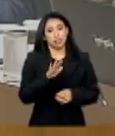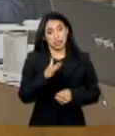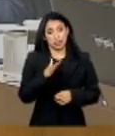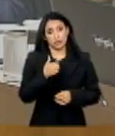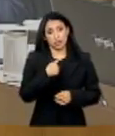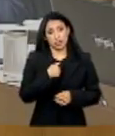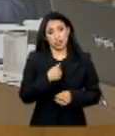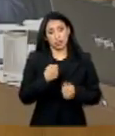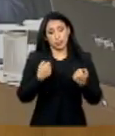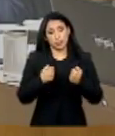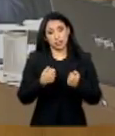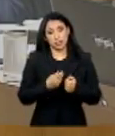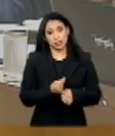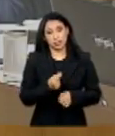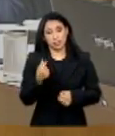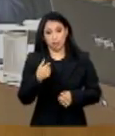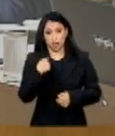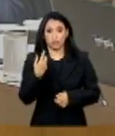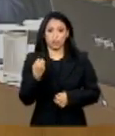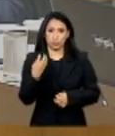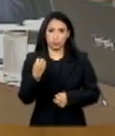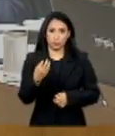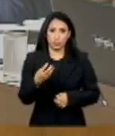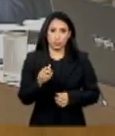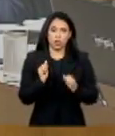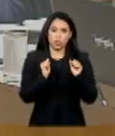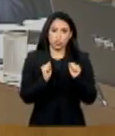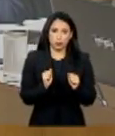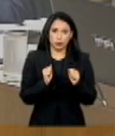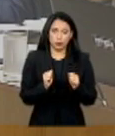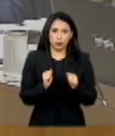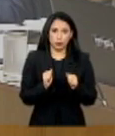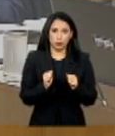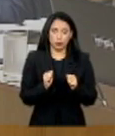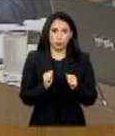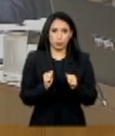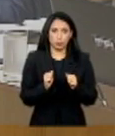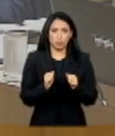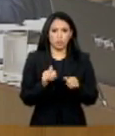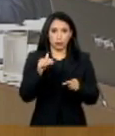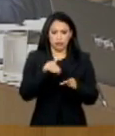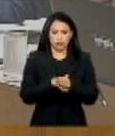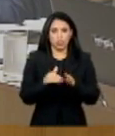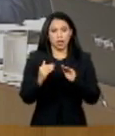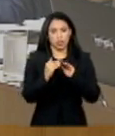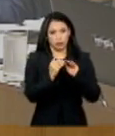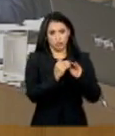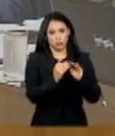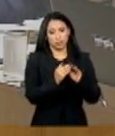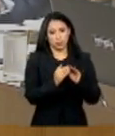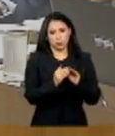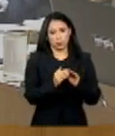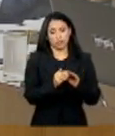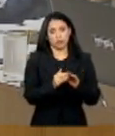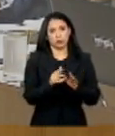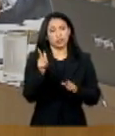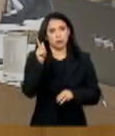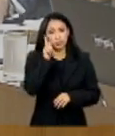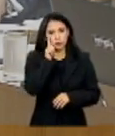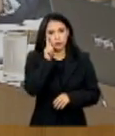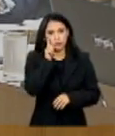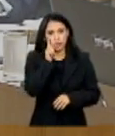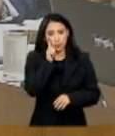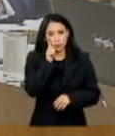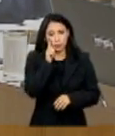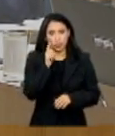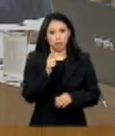rapidamente mito de viagem eu queria antecipar meu voto singelíssima mente dizendo que acompanha o brilhante voto início do julgamento trago